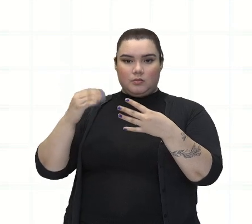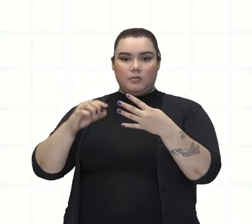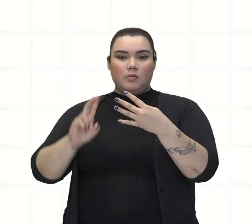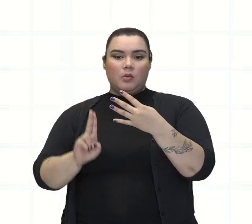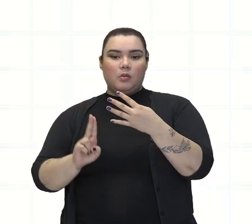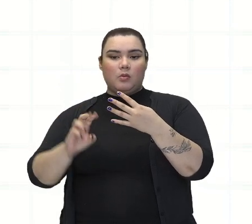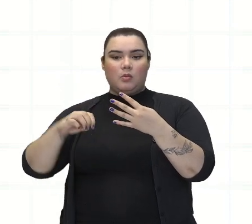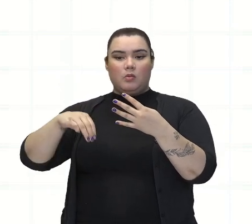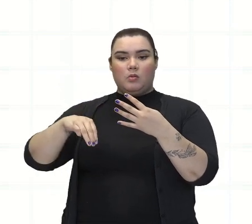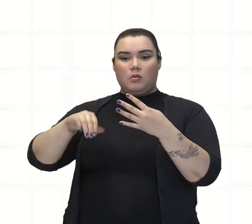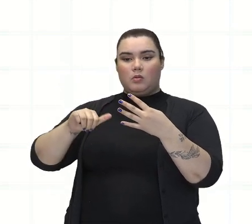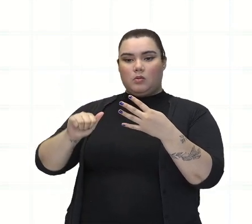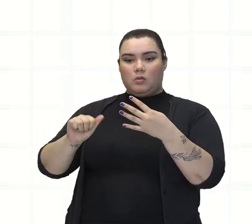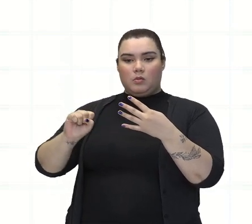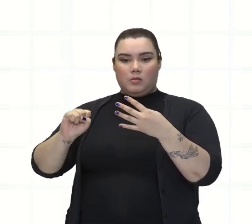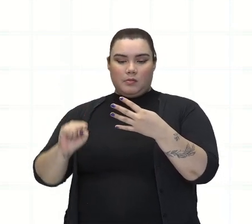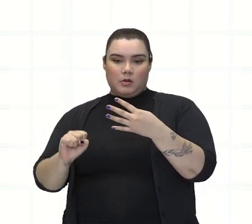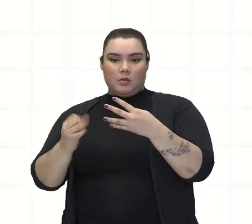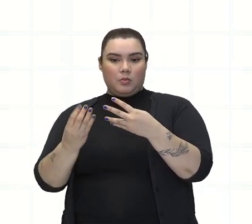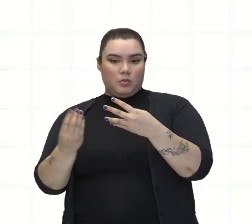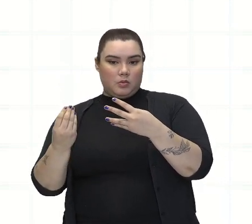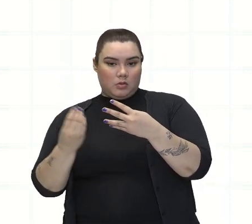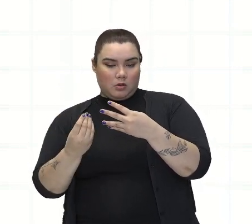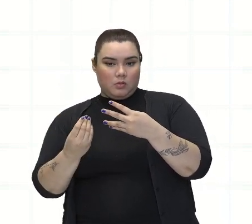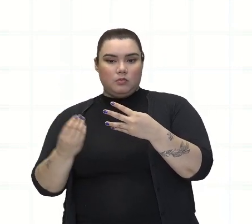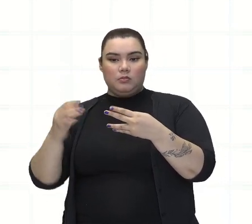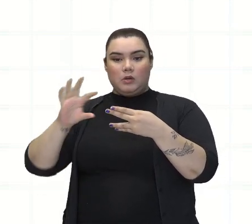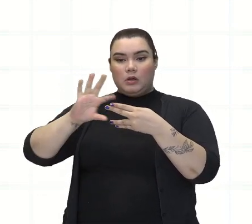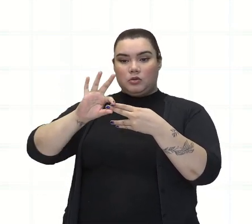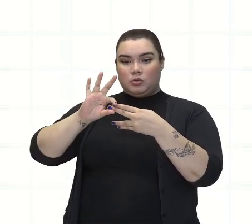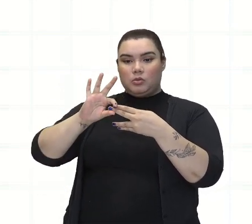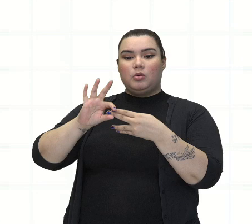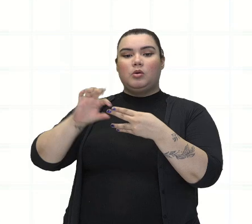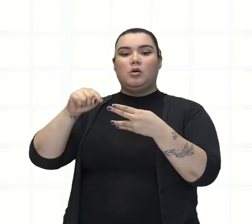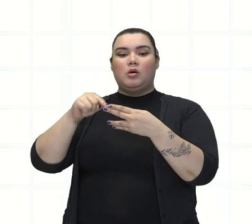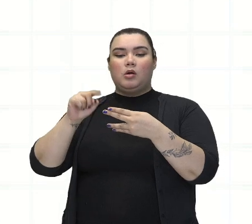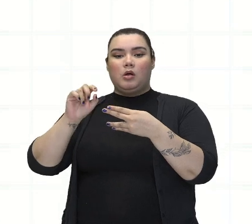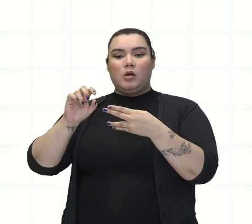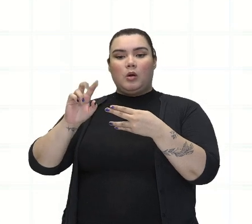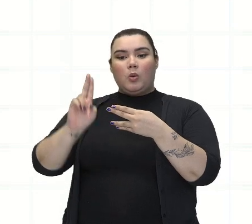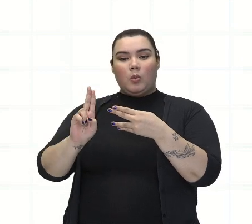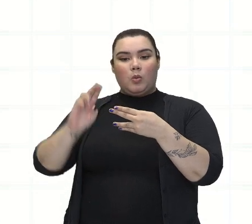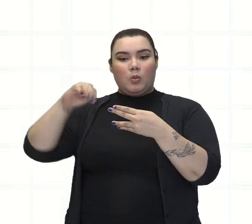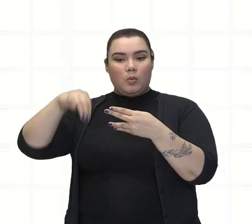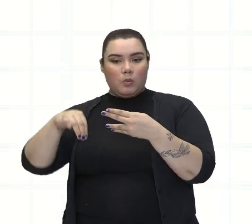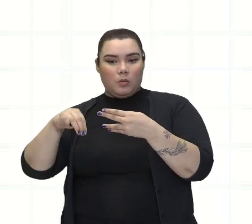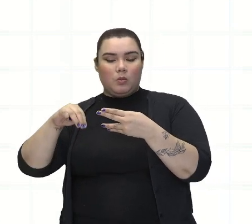uns, umas, certinho? Singular. Se o